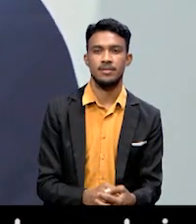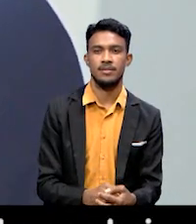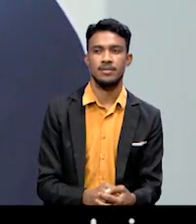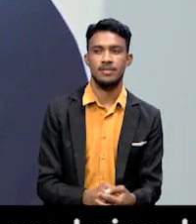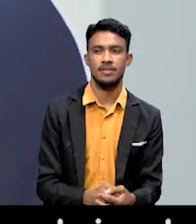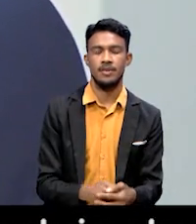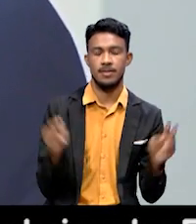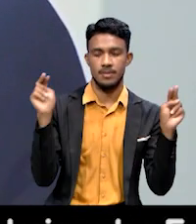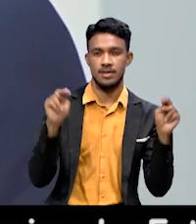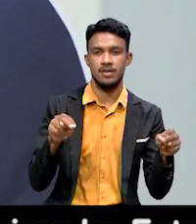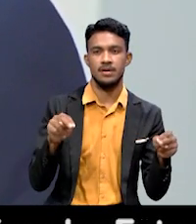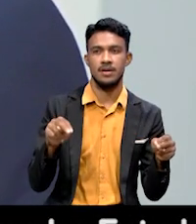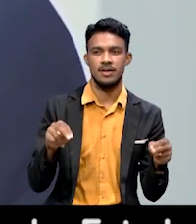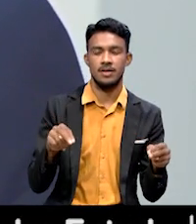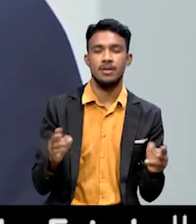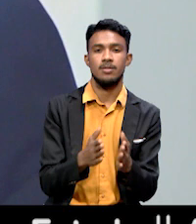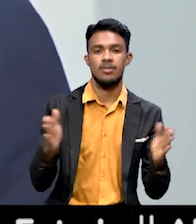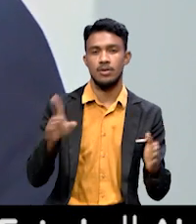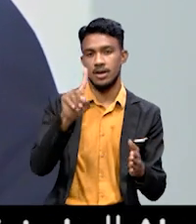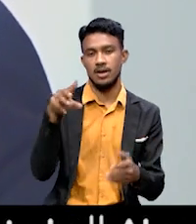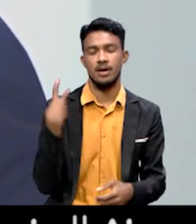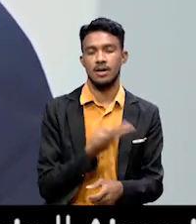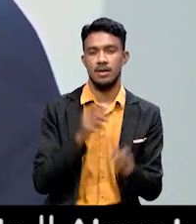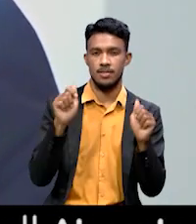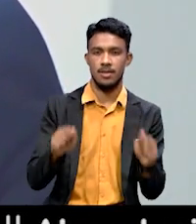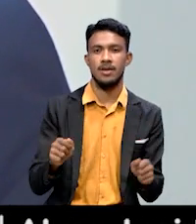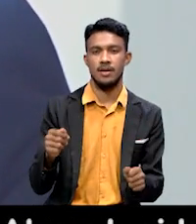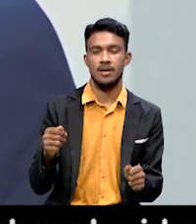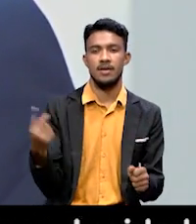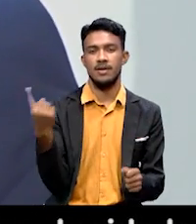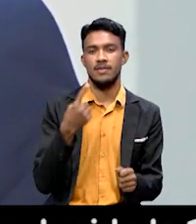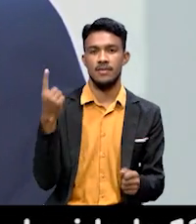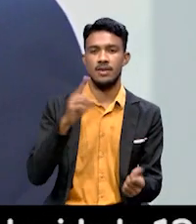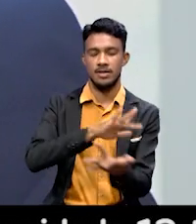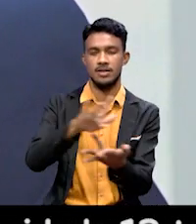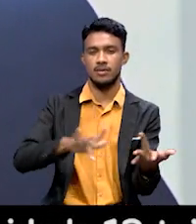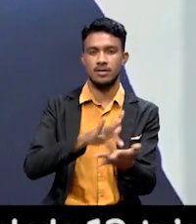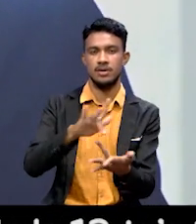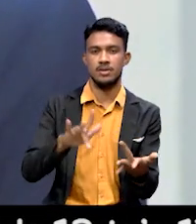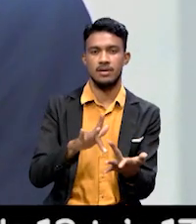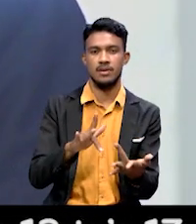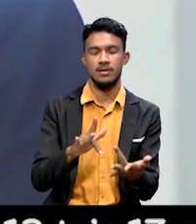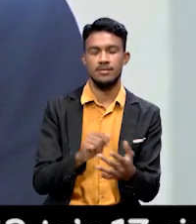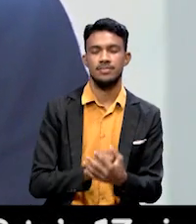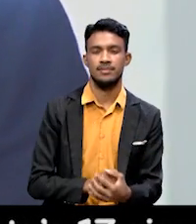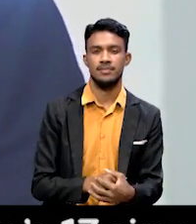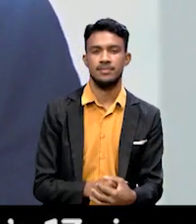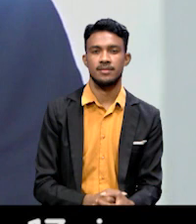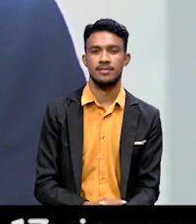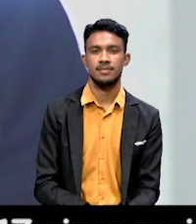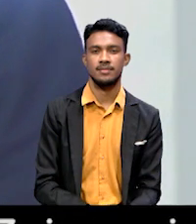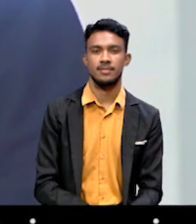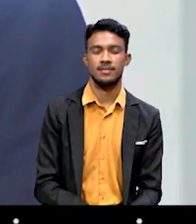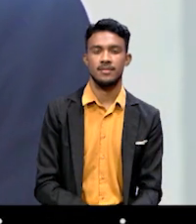preciso de ter a repressão boa vida para que também havia situação direta.